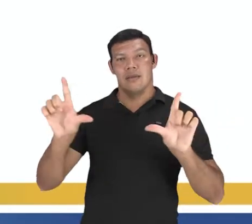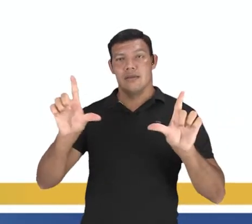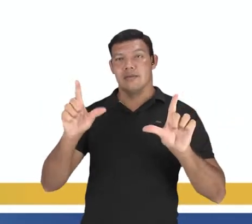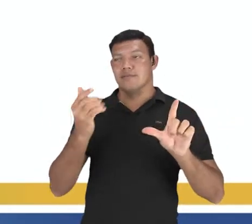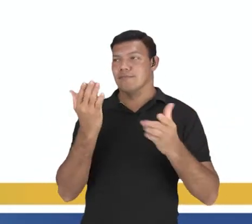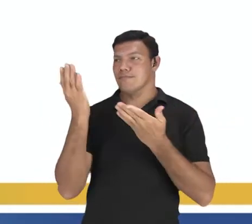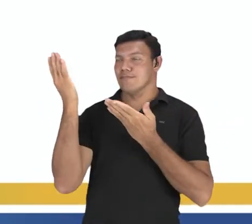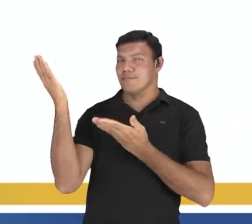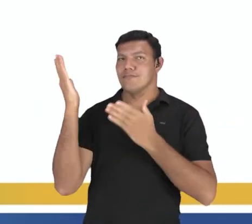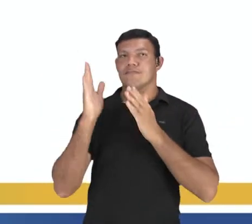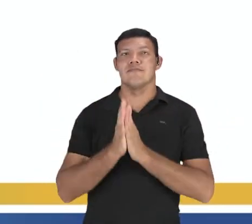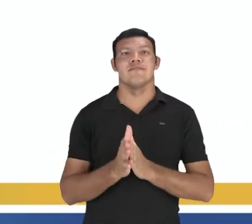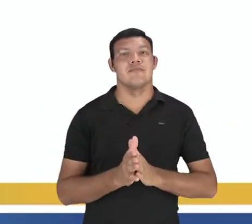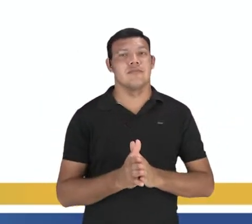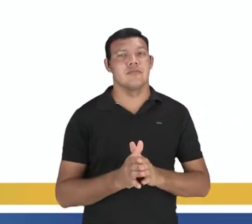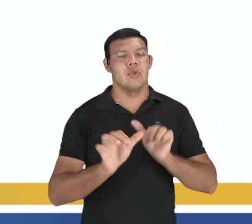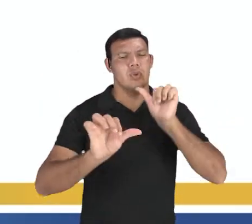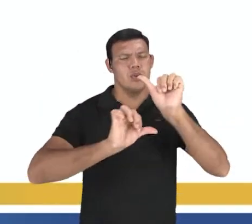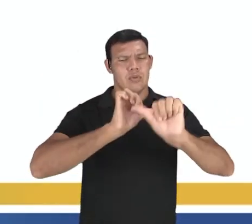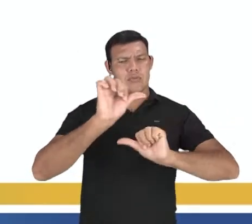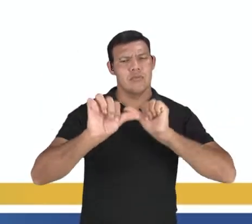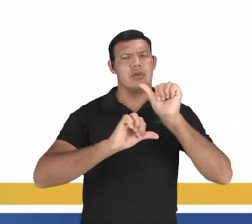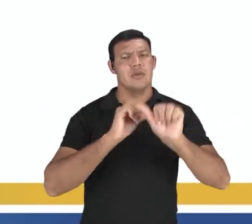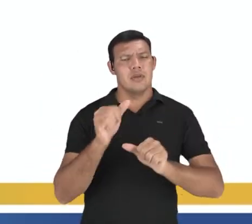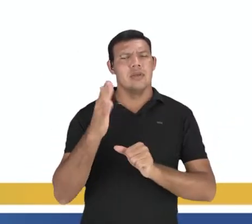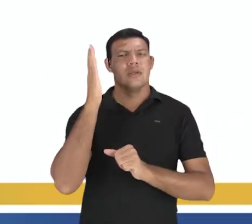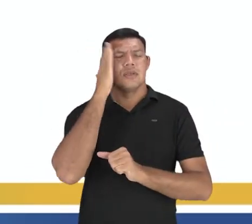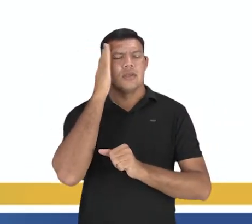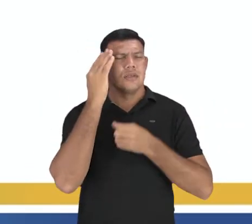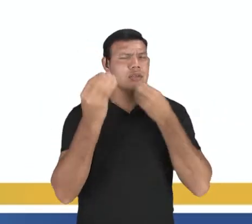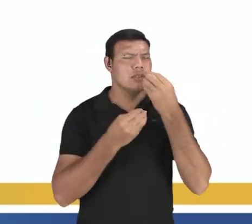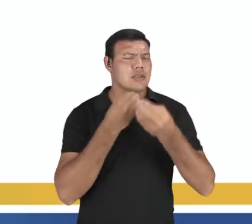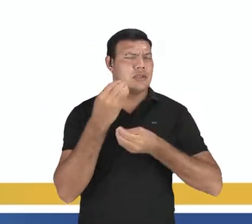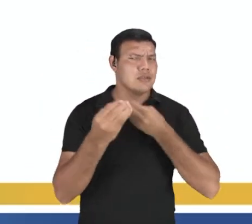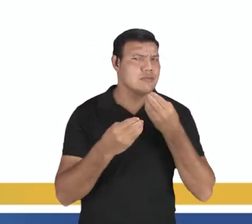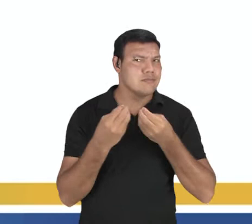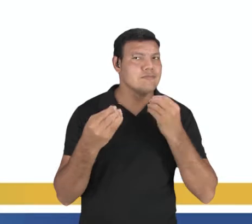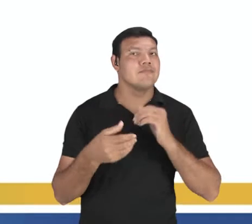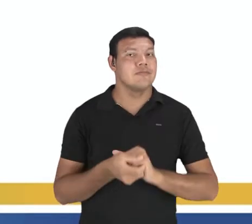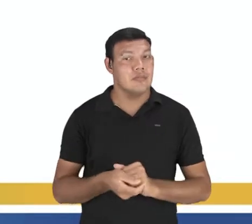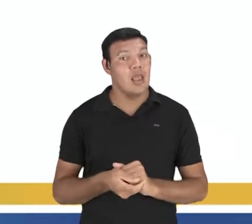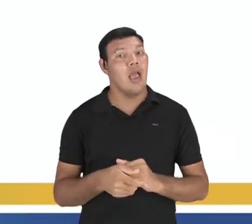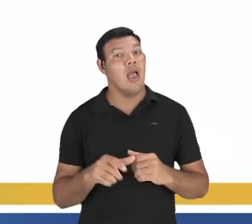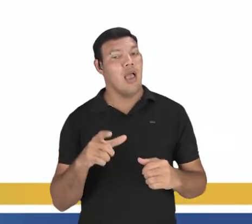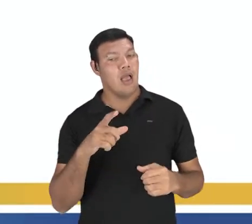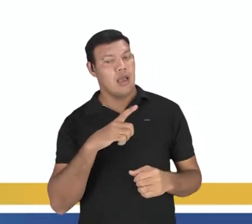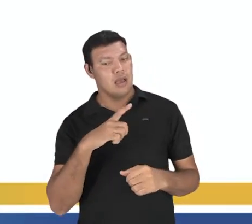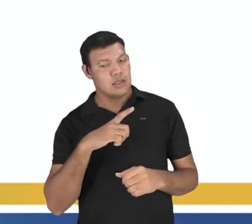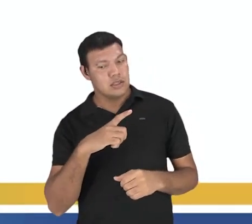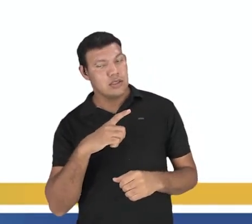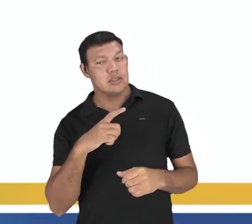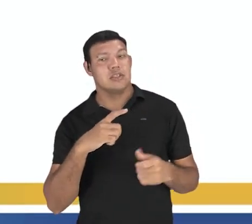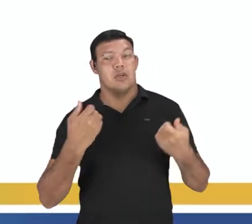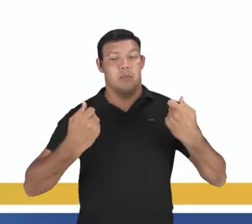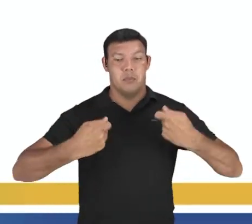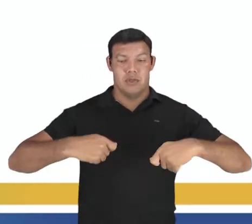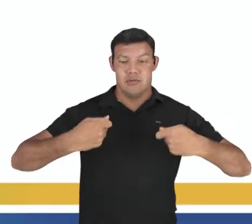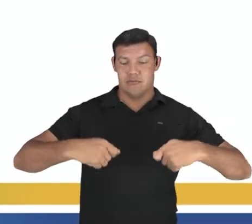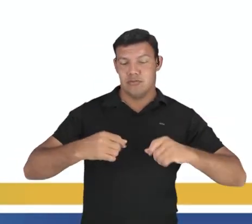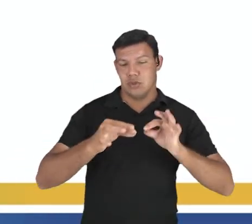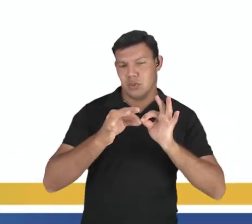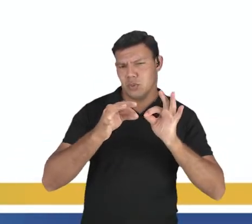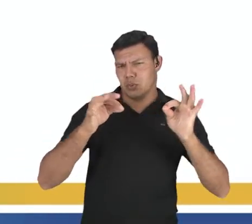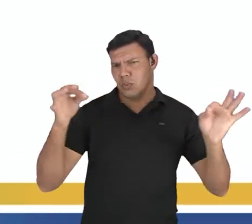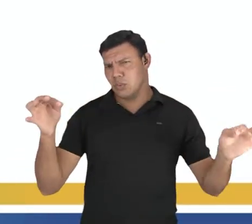que nos ajudasse nas unidades de medidas para fazer essa conversão e na medida da Necessidade seja para fazer um comprimento